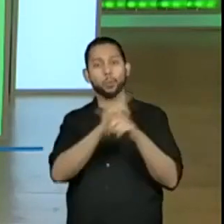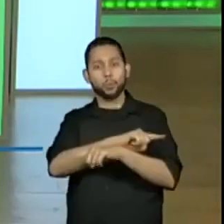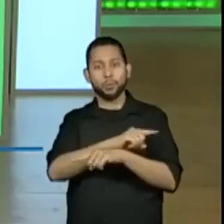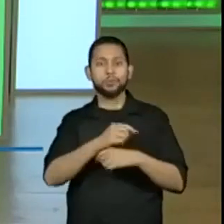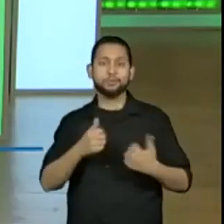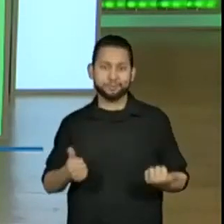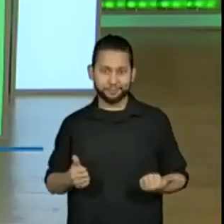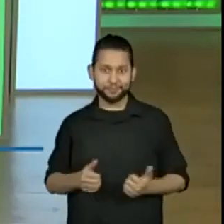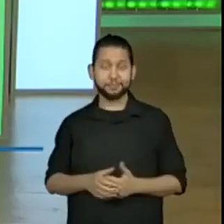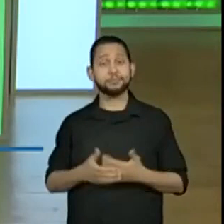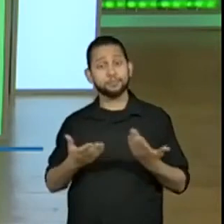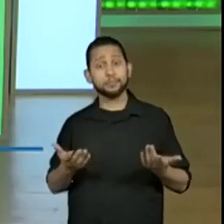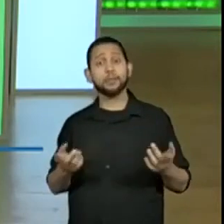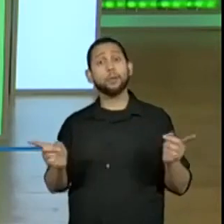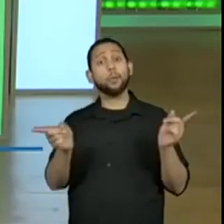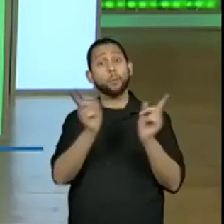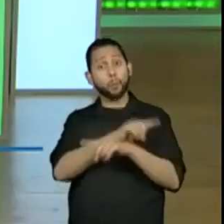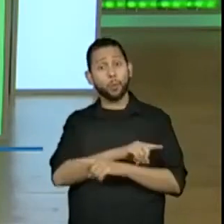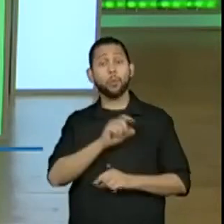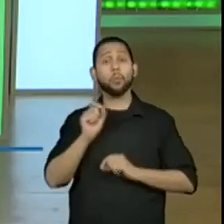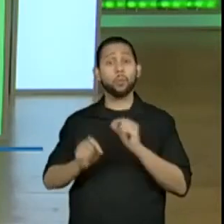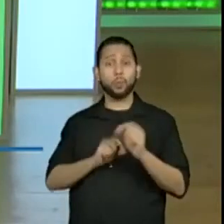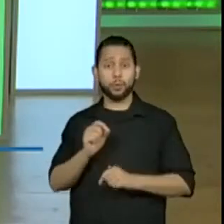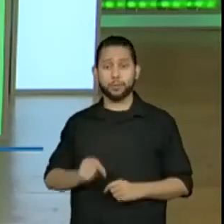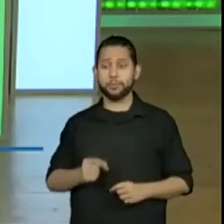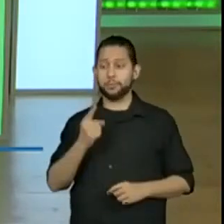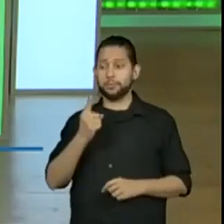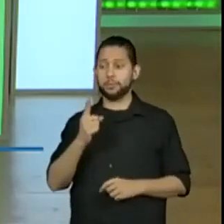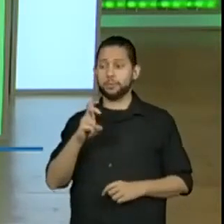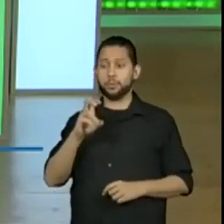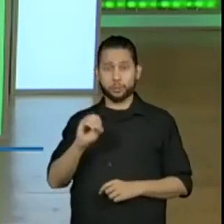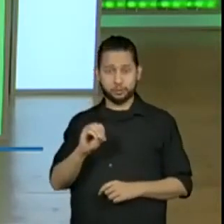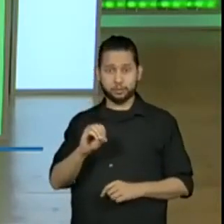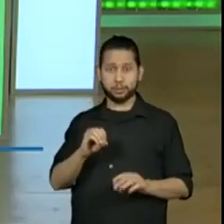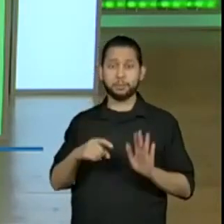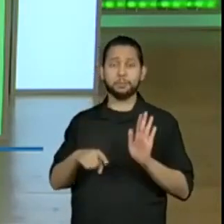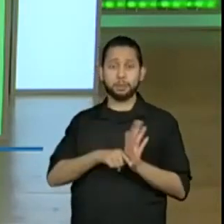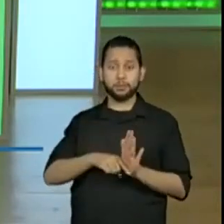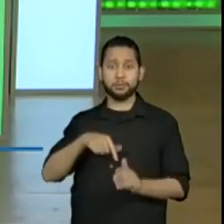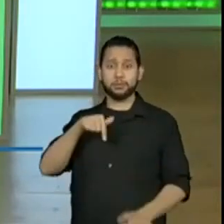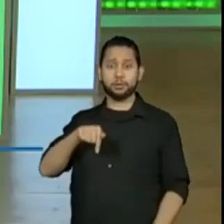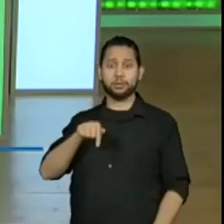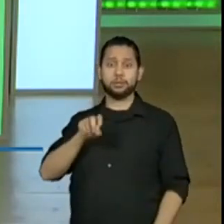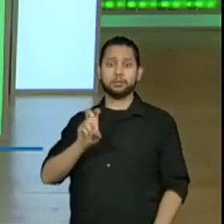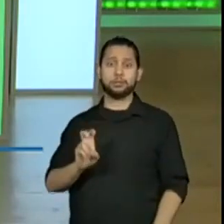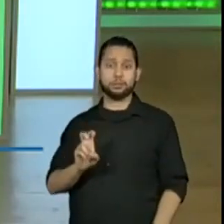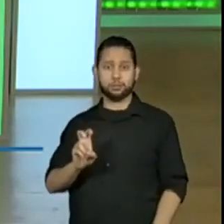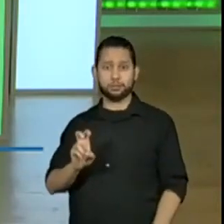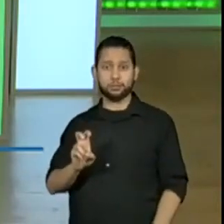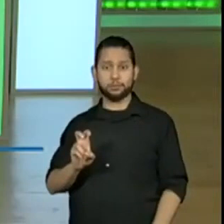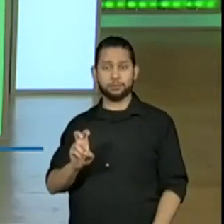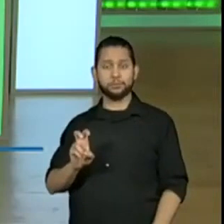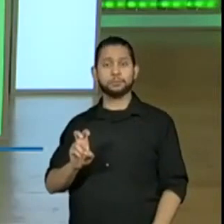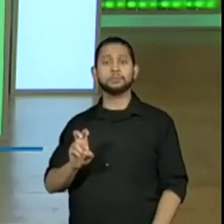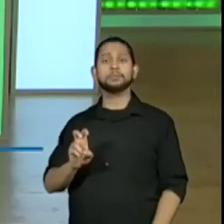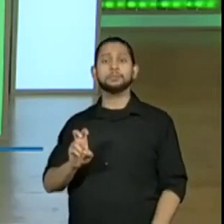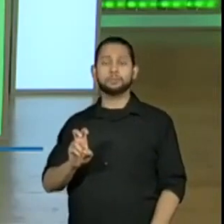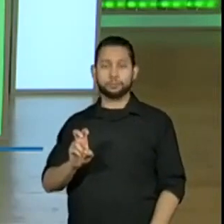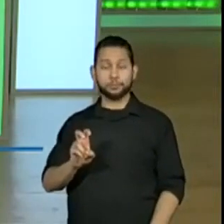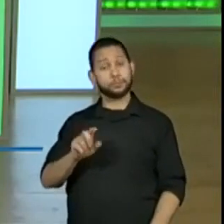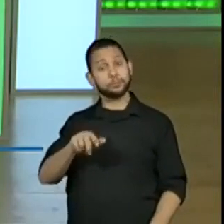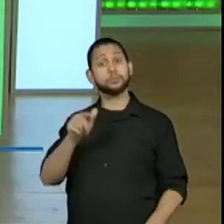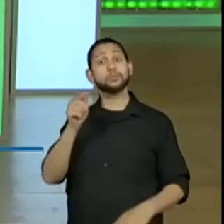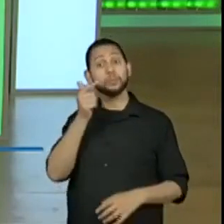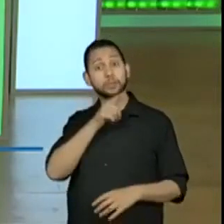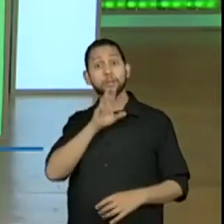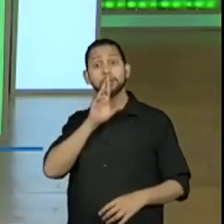certinho. Faz a operação inversa, que é isso. 150 menos 75. E aí você vai chegar